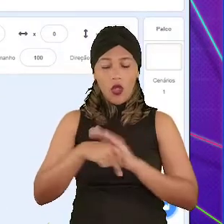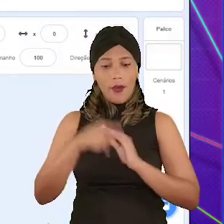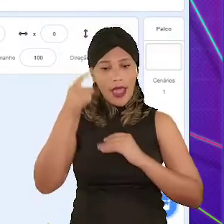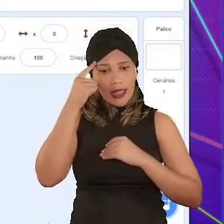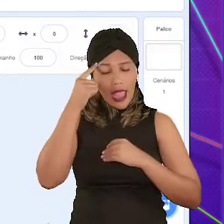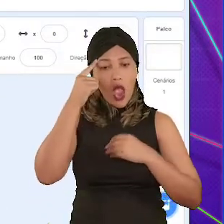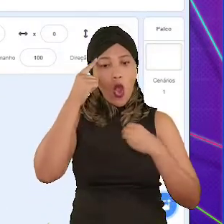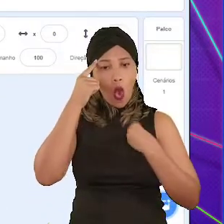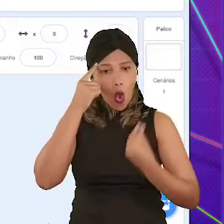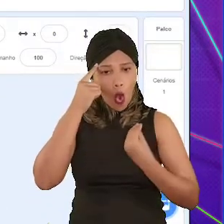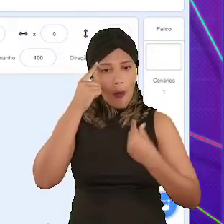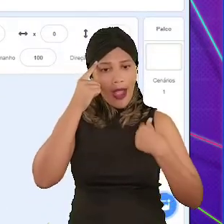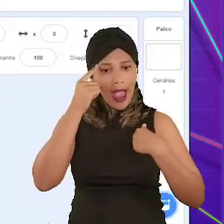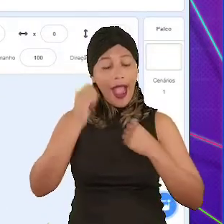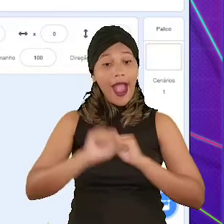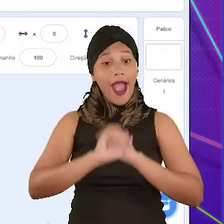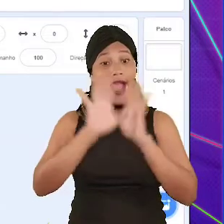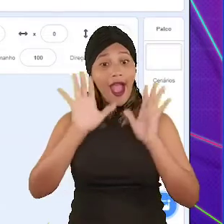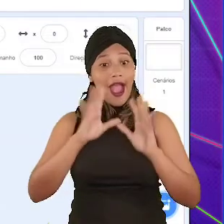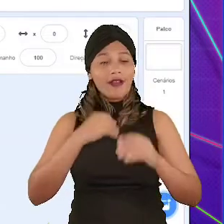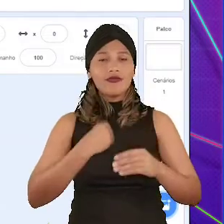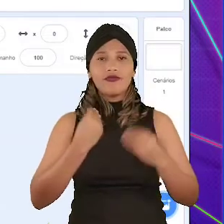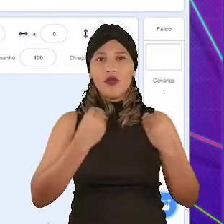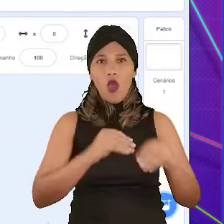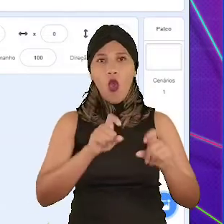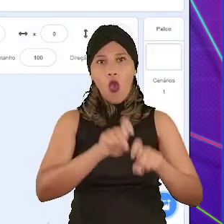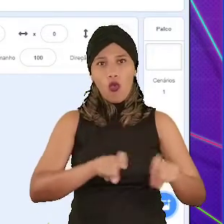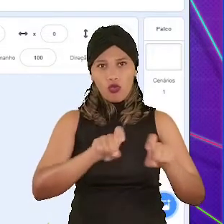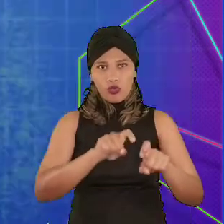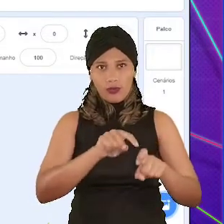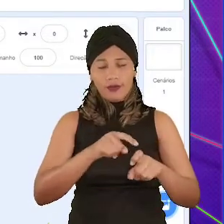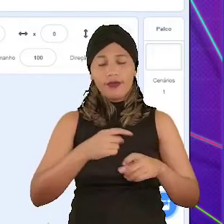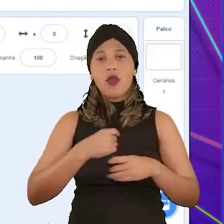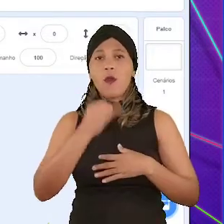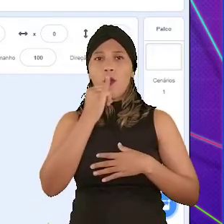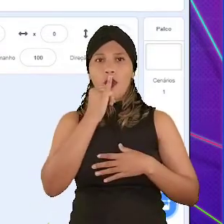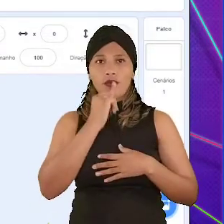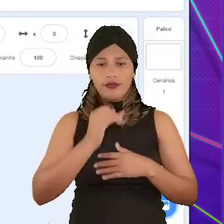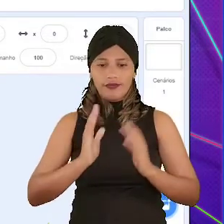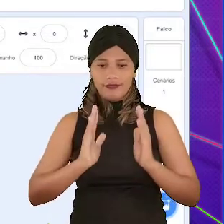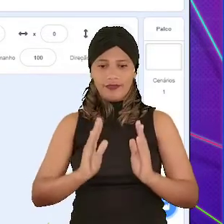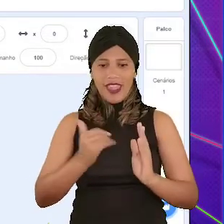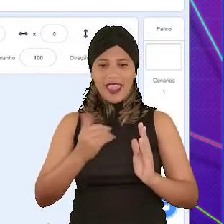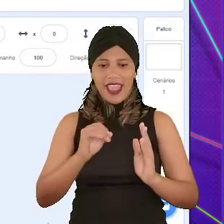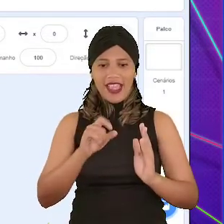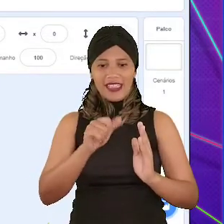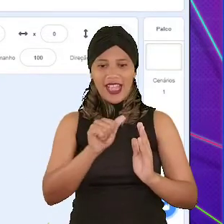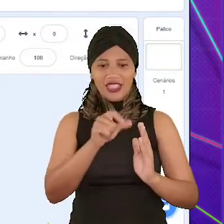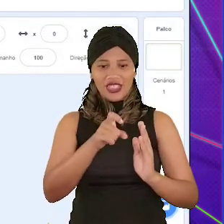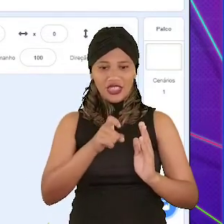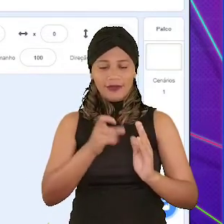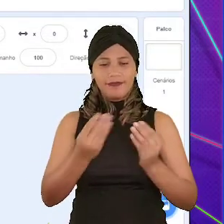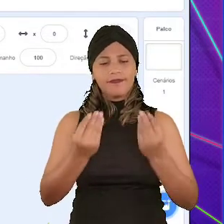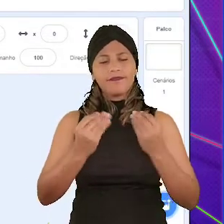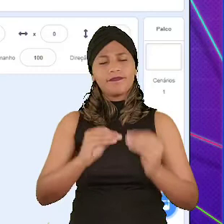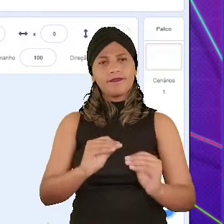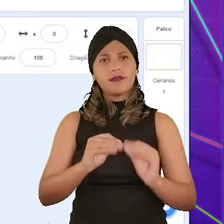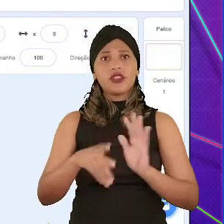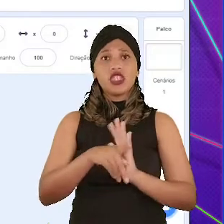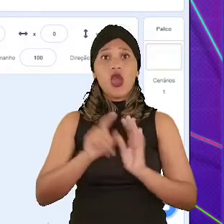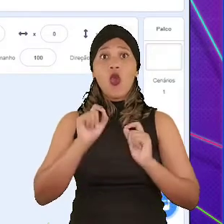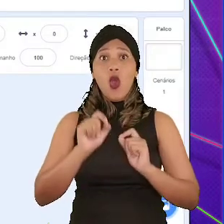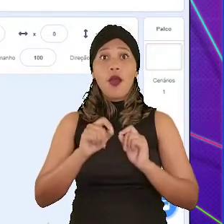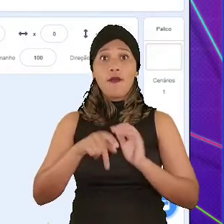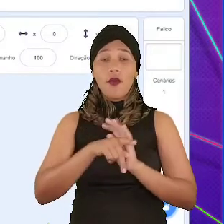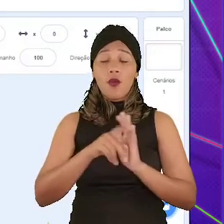será um passo a passo do que a gente quer que o computador faça vou dar um exemplo disso aqui se eu pegar o bloco adicione 10x e colocar aqui no